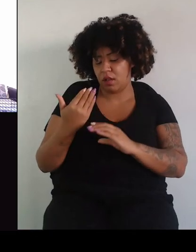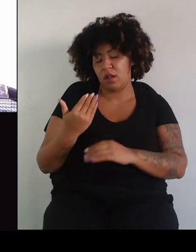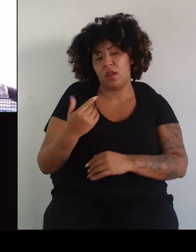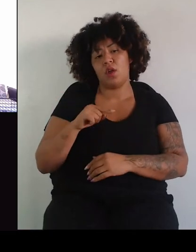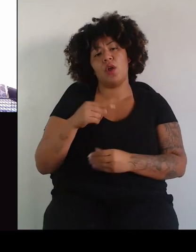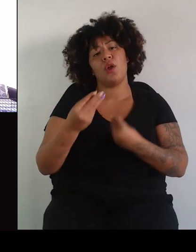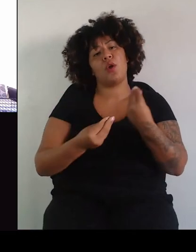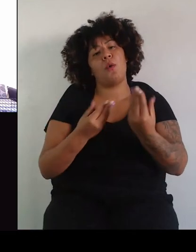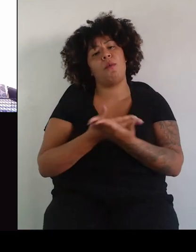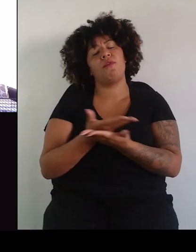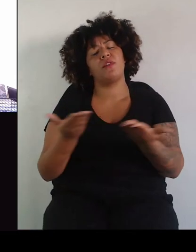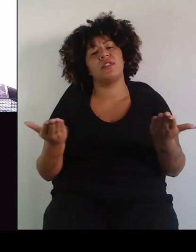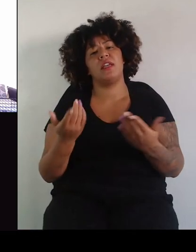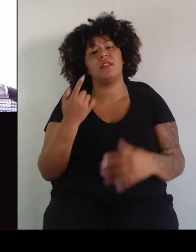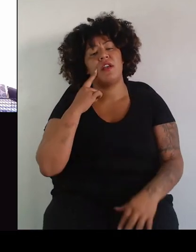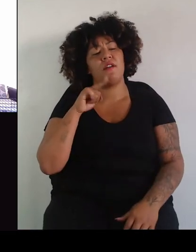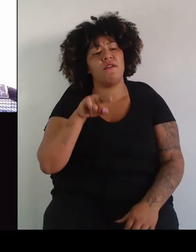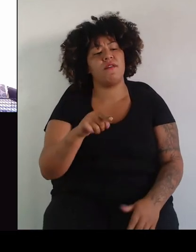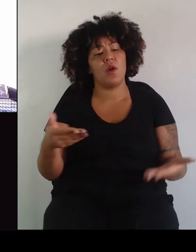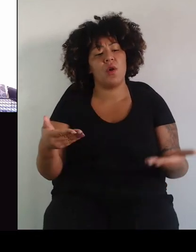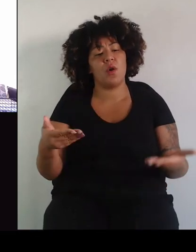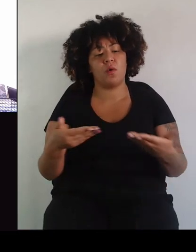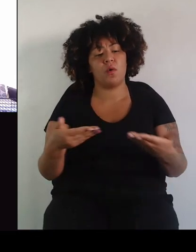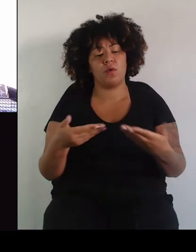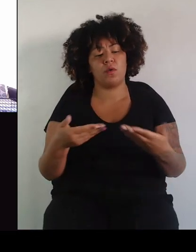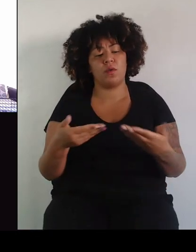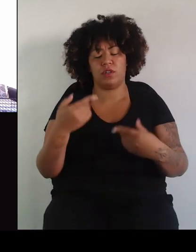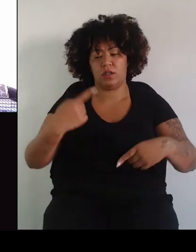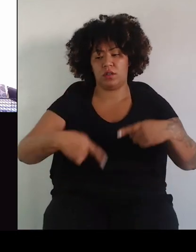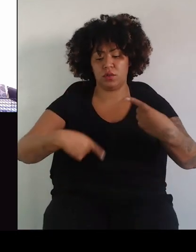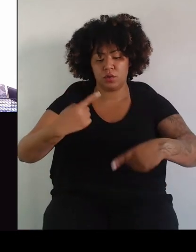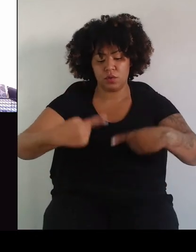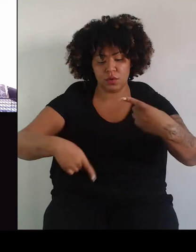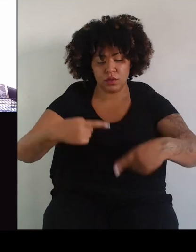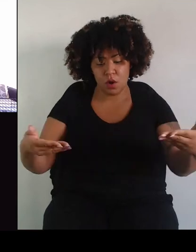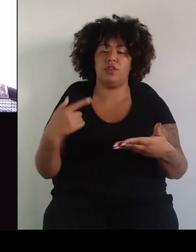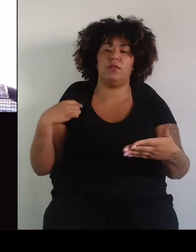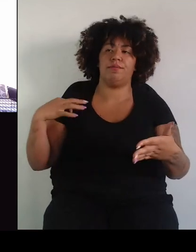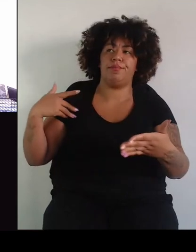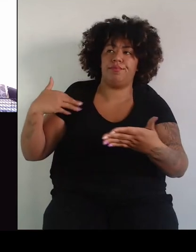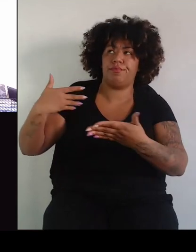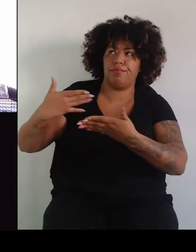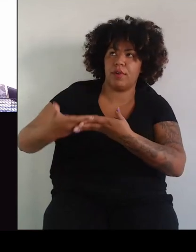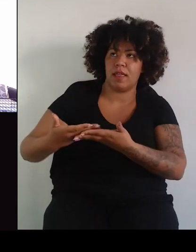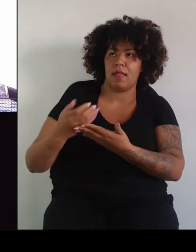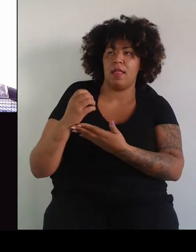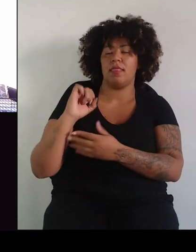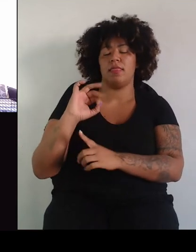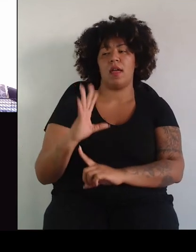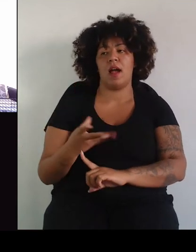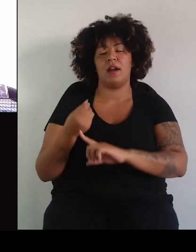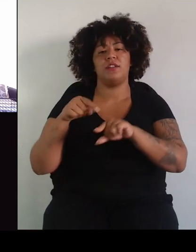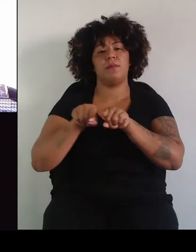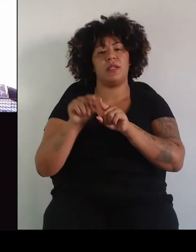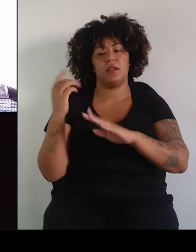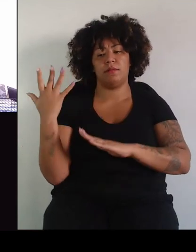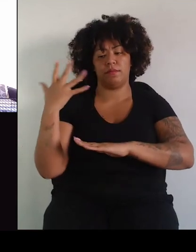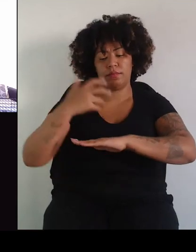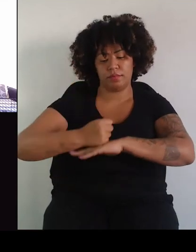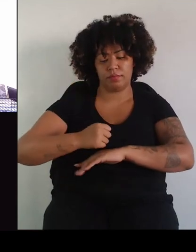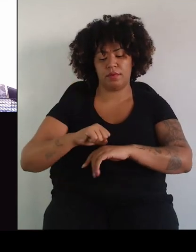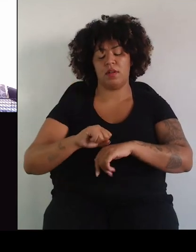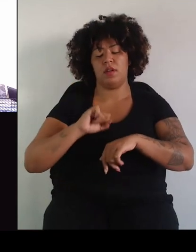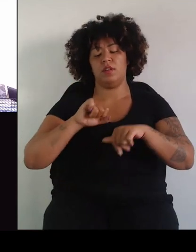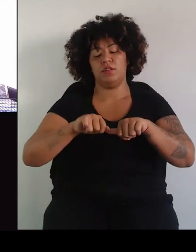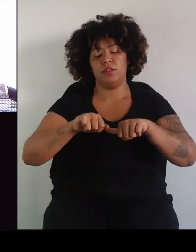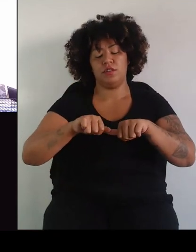vem o atual debate né na historiografia da arte em relação às questões decoloniais as questões de raças